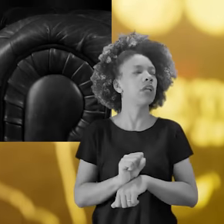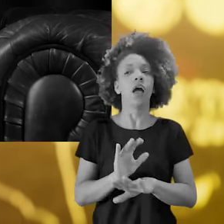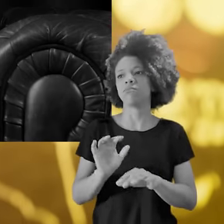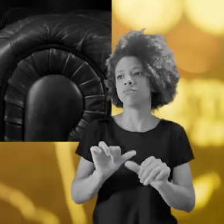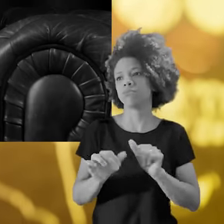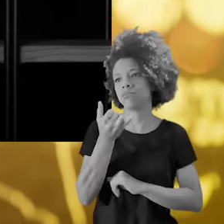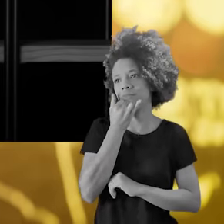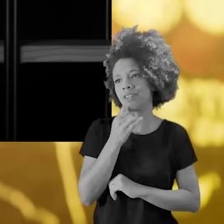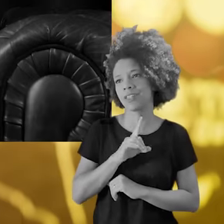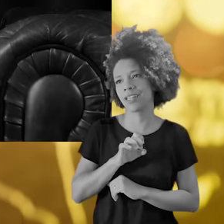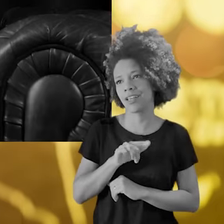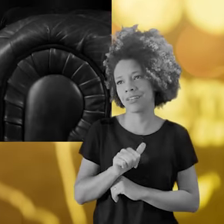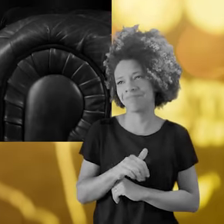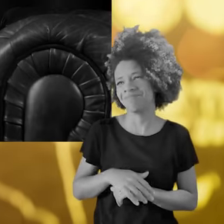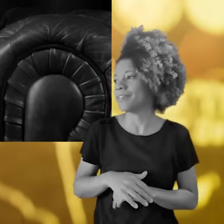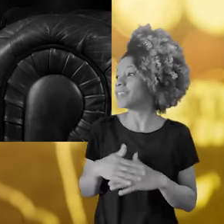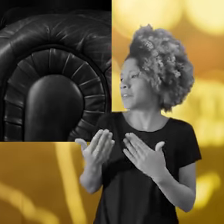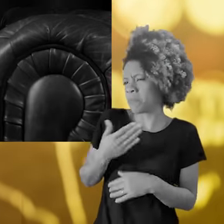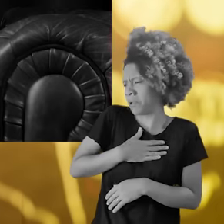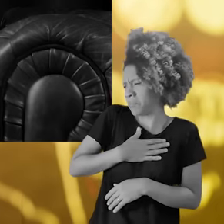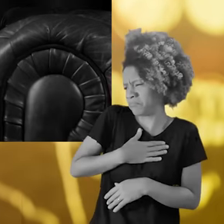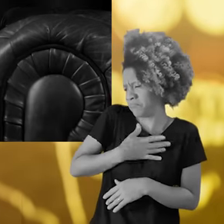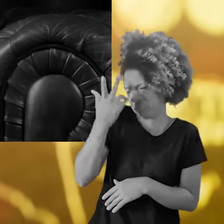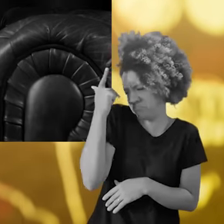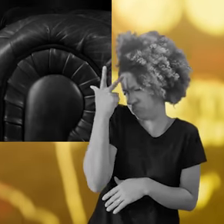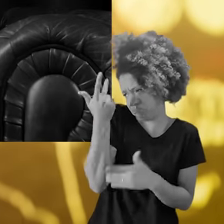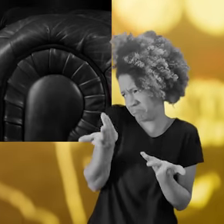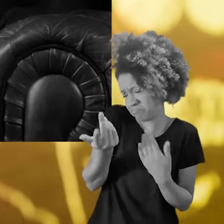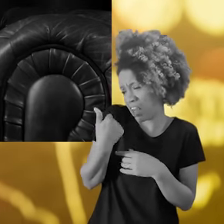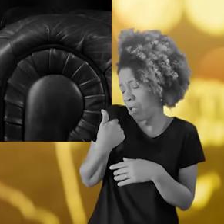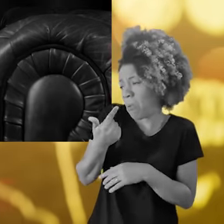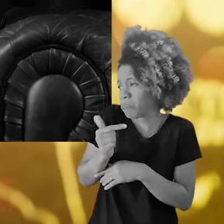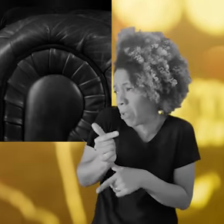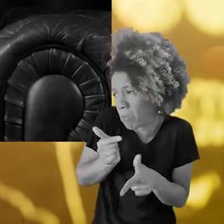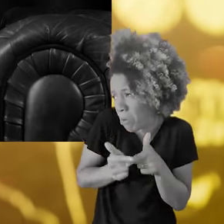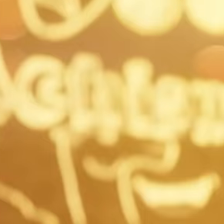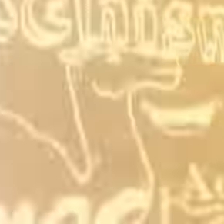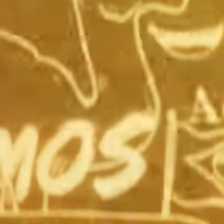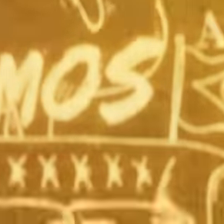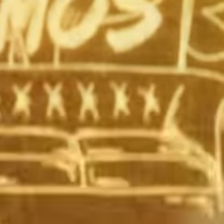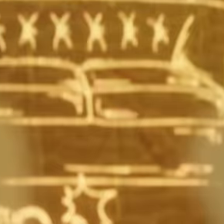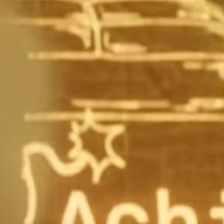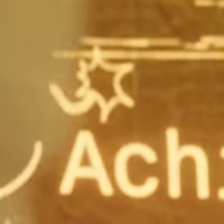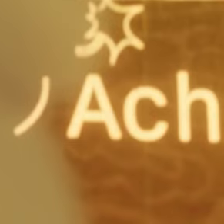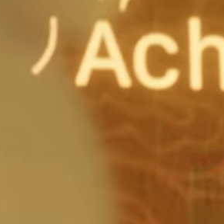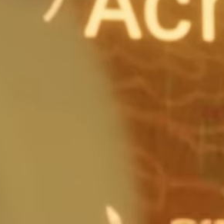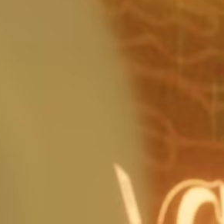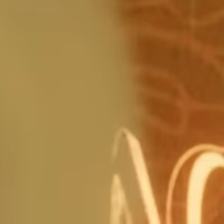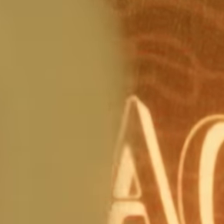dela então para mim é uma coisa que sou natural eu não tenho nenhum problema